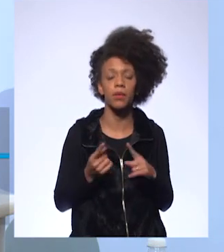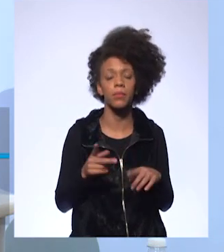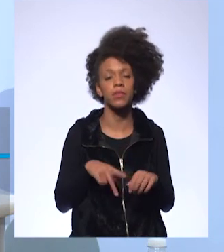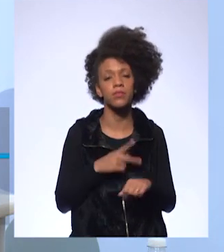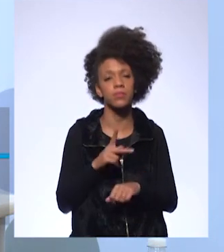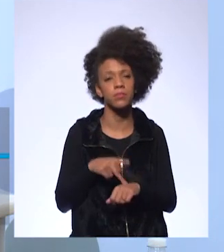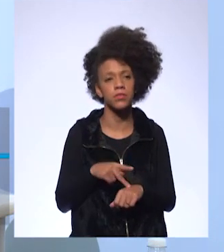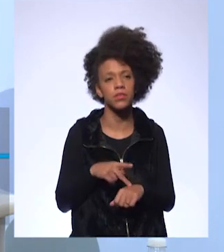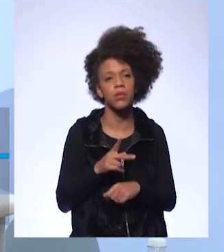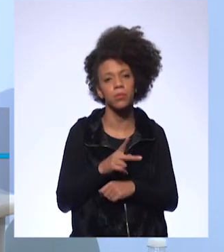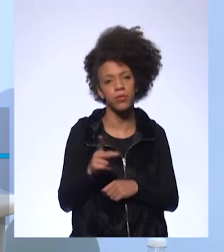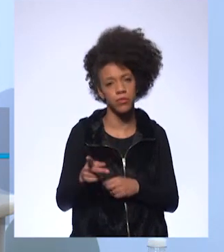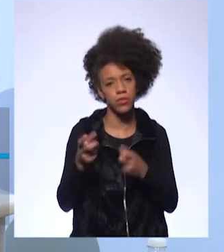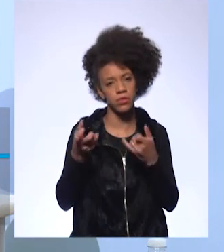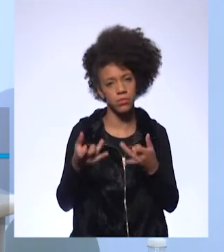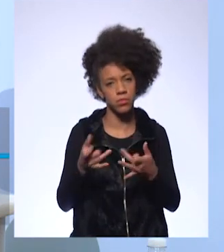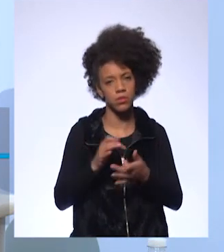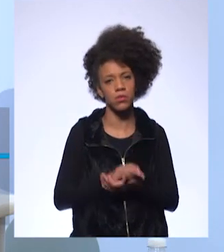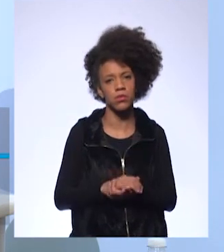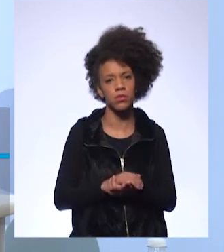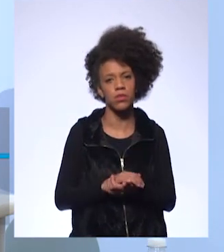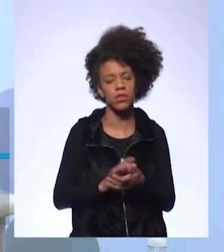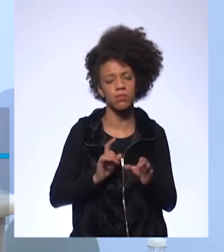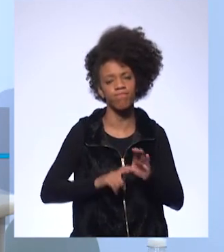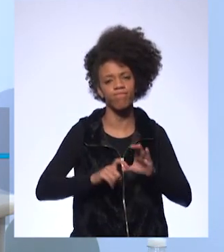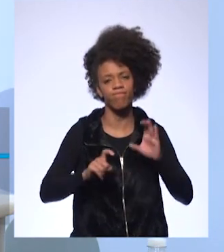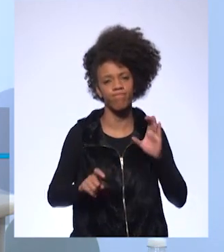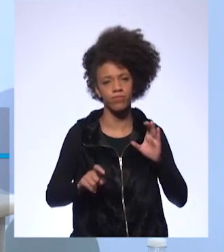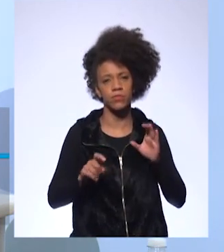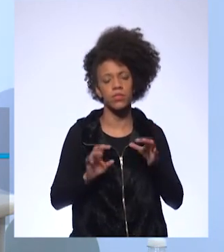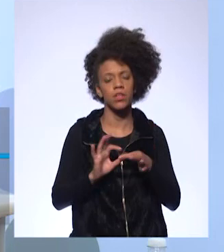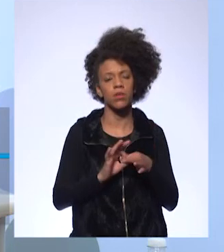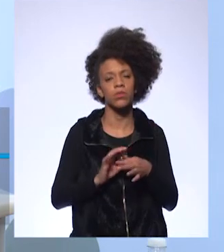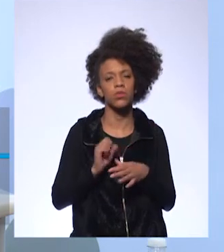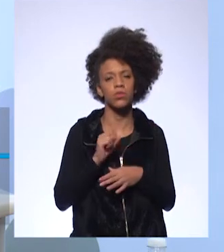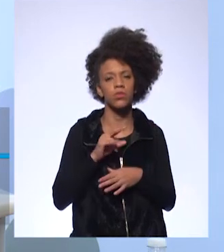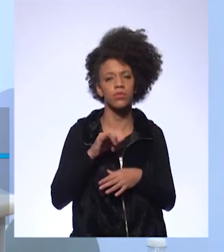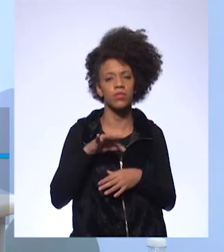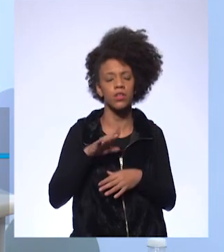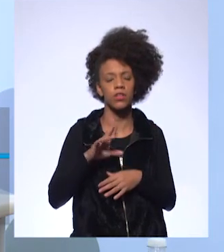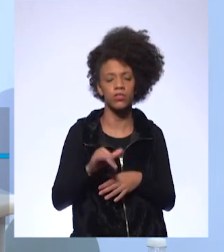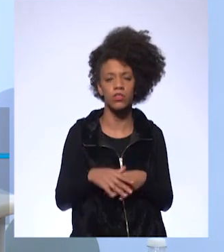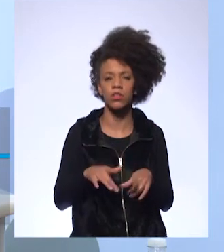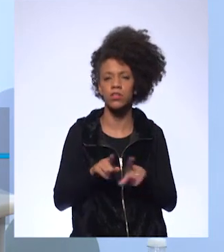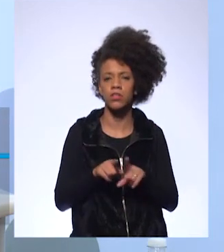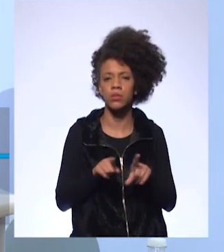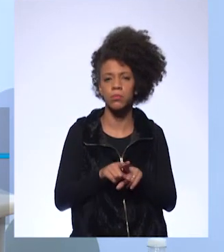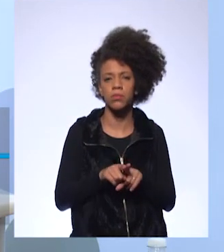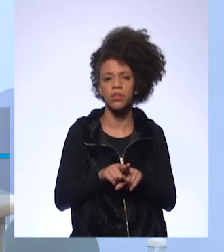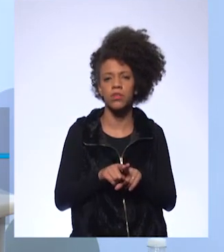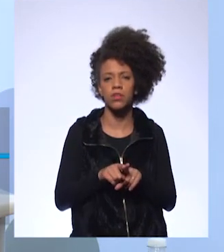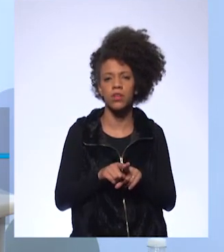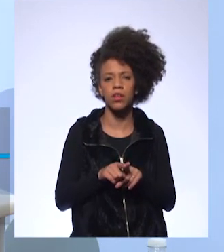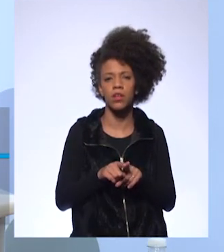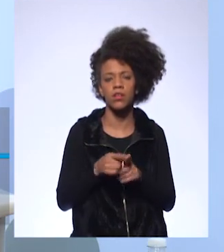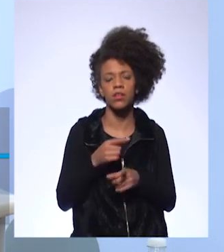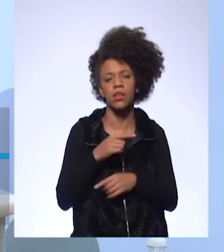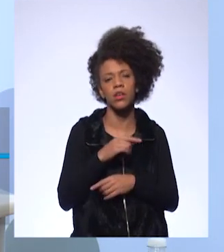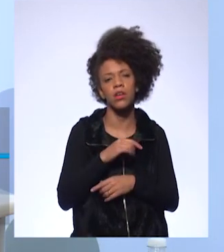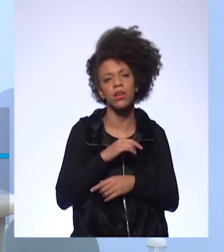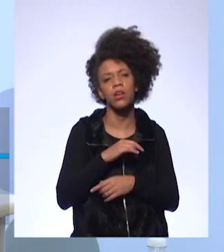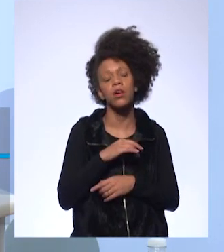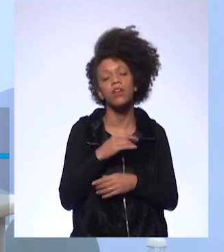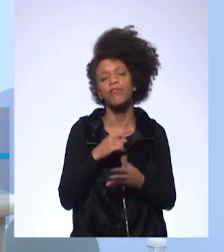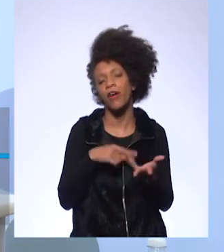né, até a professora citou, né, esse desmembramento da União Soviética e depois o desmembramento aí da Tchecoslováquia,